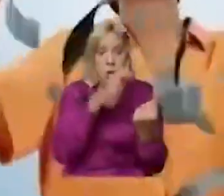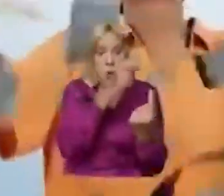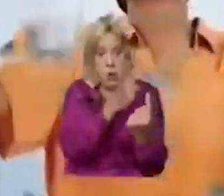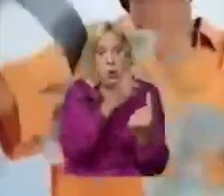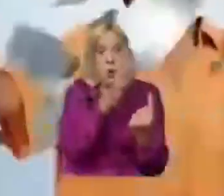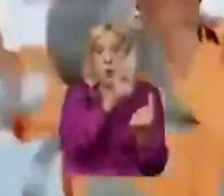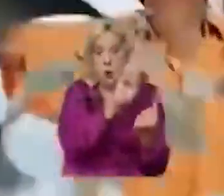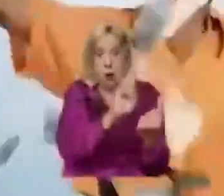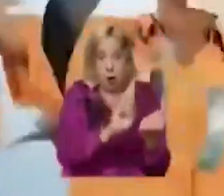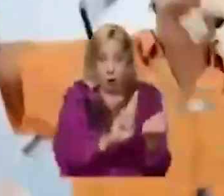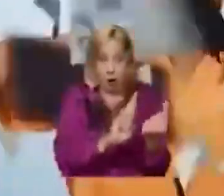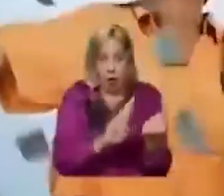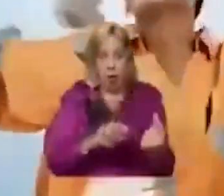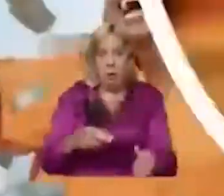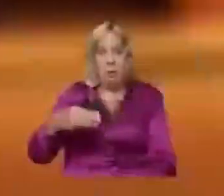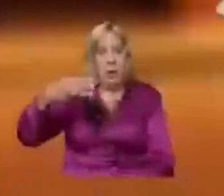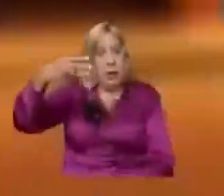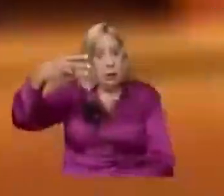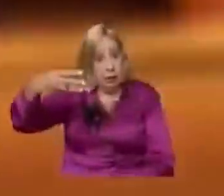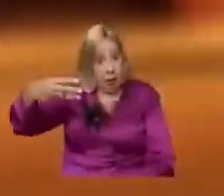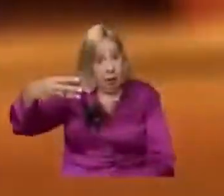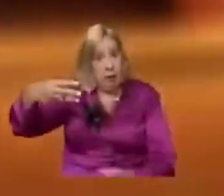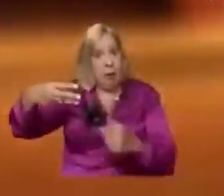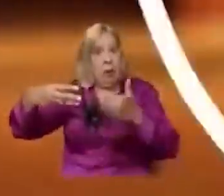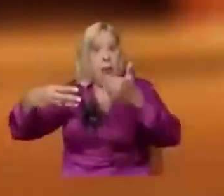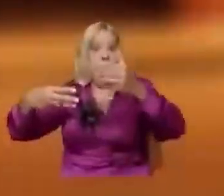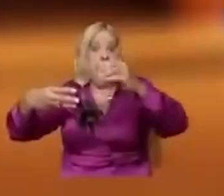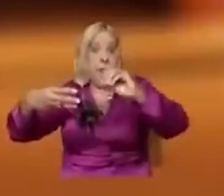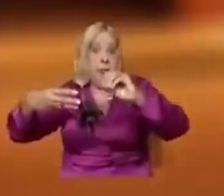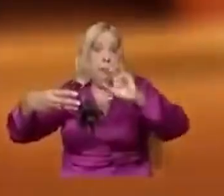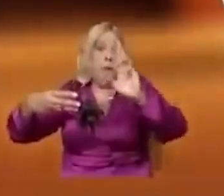realizar. É pra ficar feliz demais. Tem